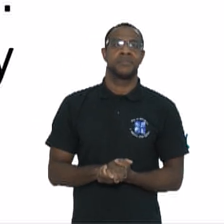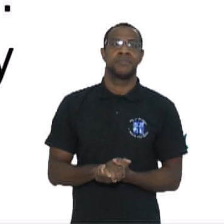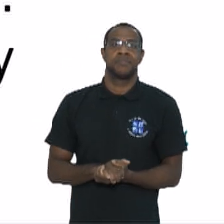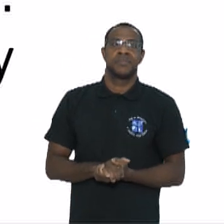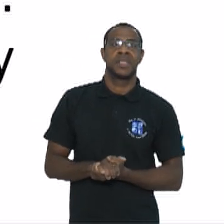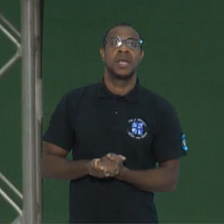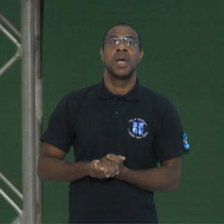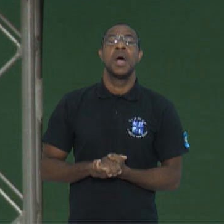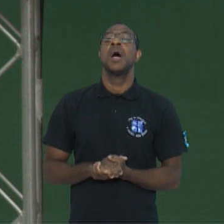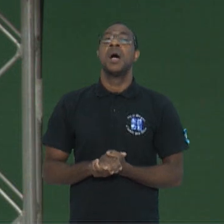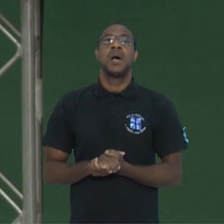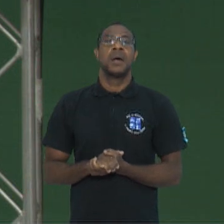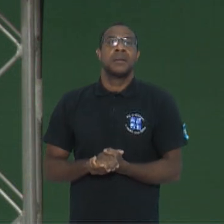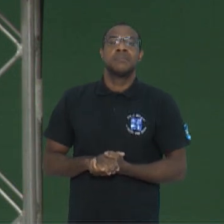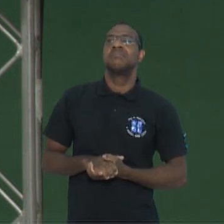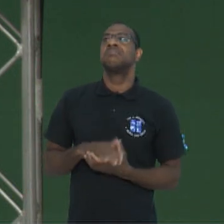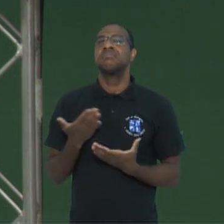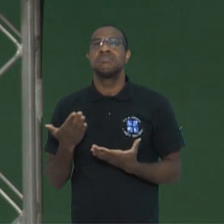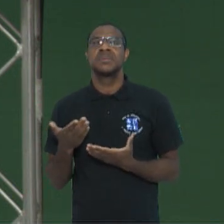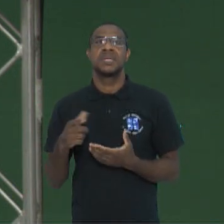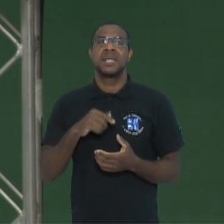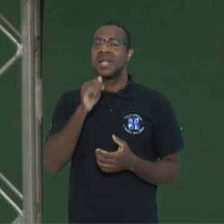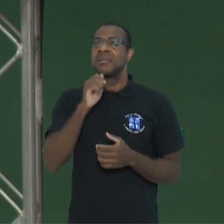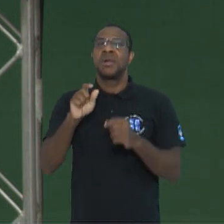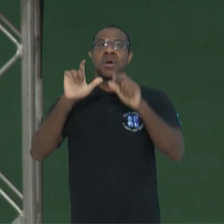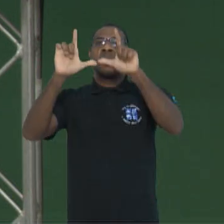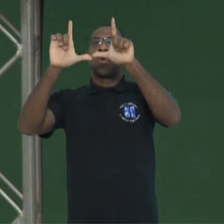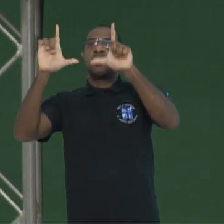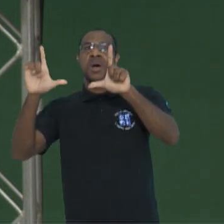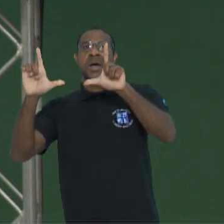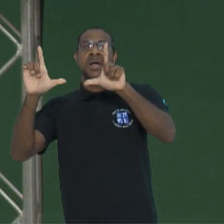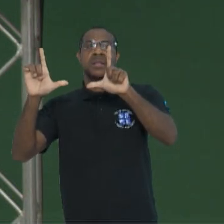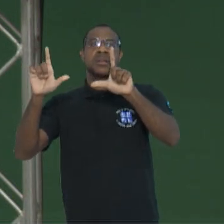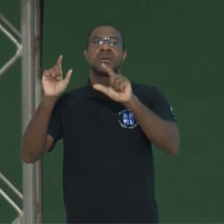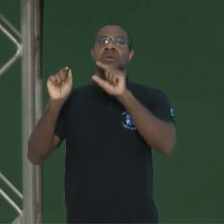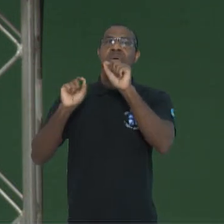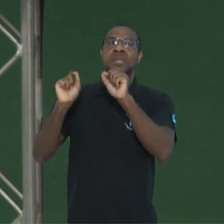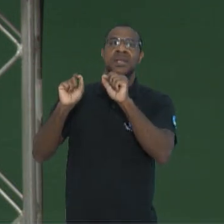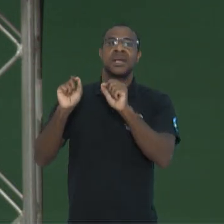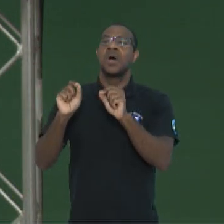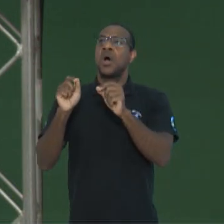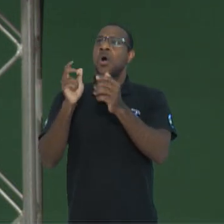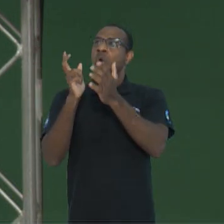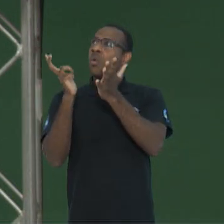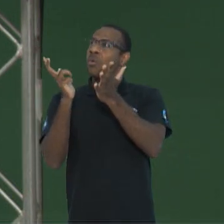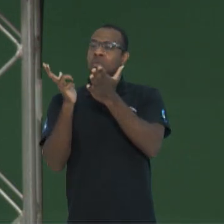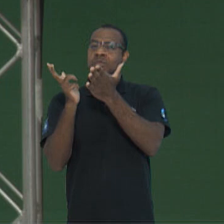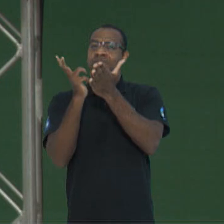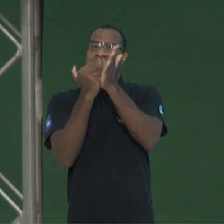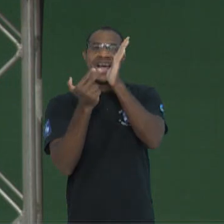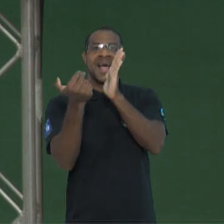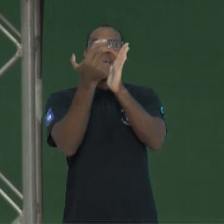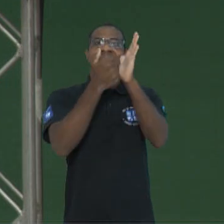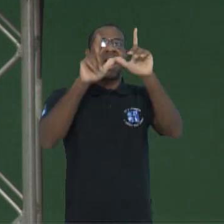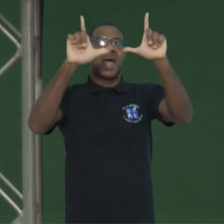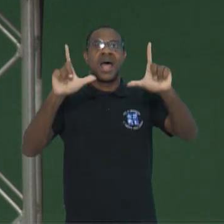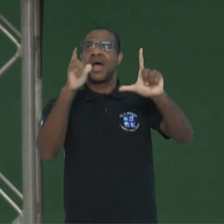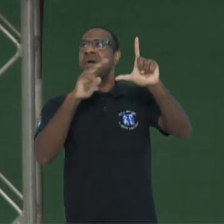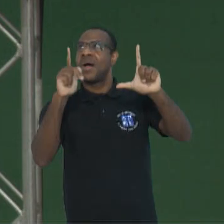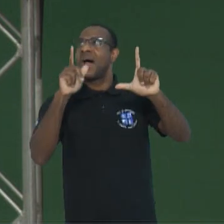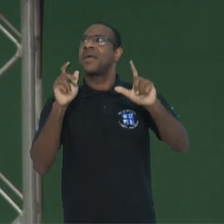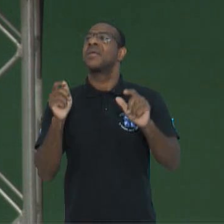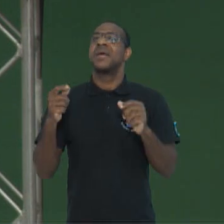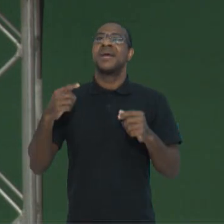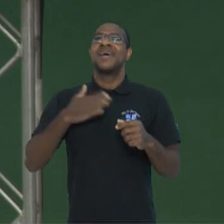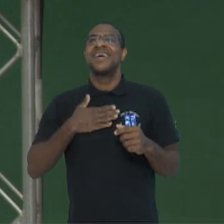ser falada é: ah, o quadro Os Lírios, de Vincent van Gogh, me deixa feliz. Eu lembro do jardim de minha